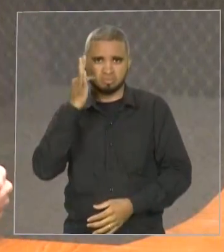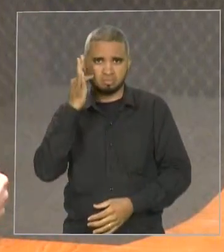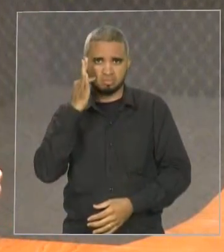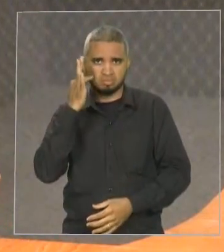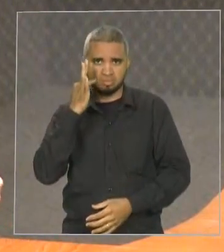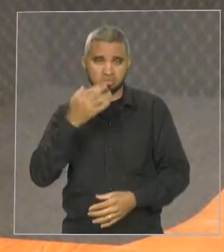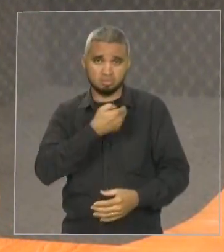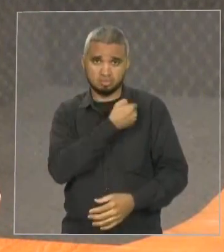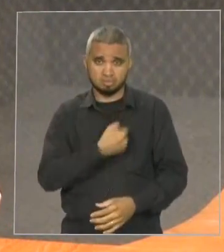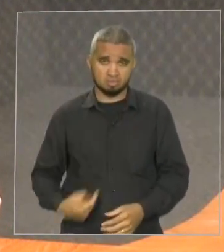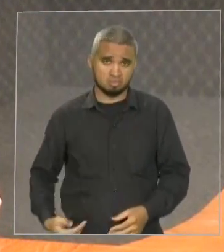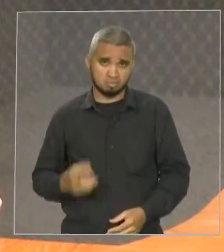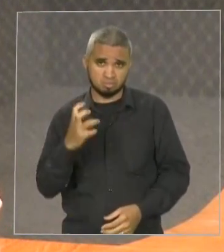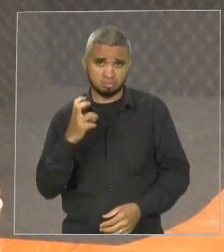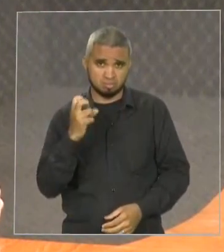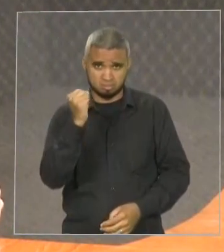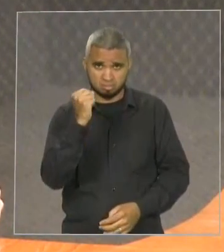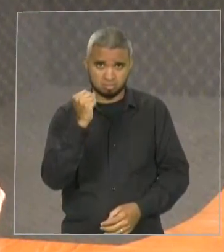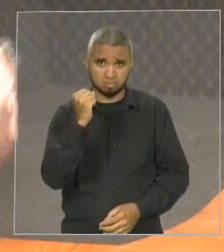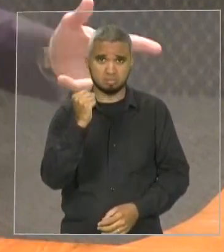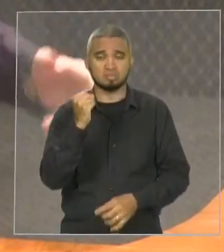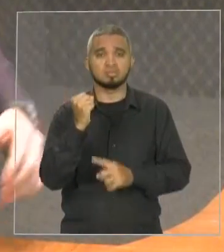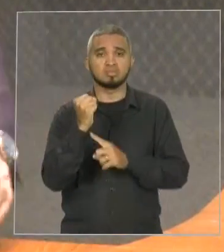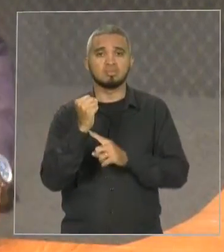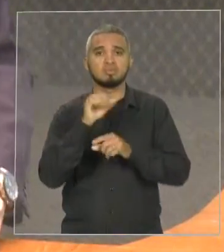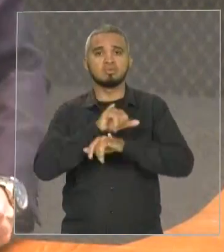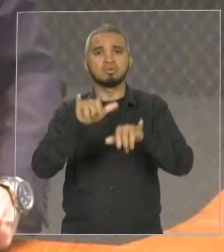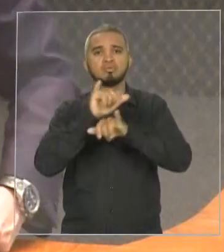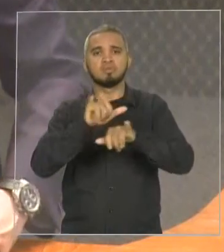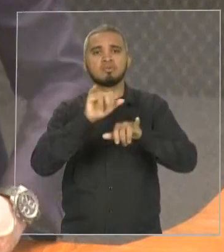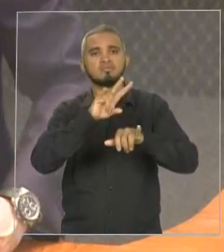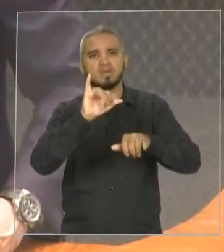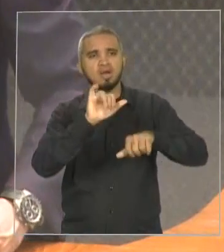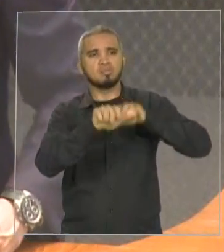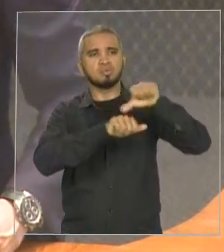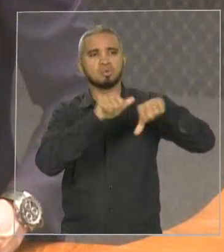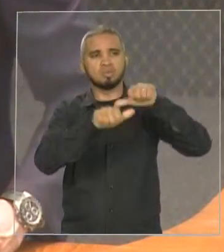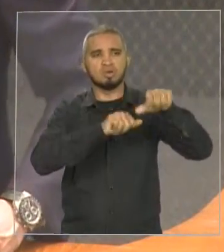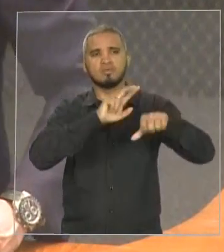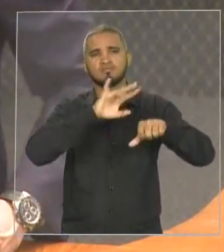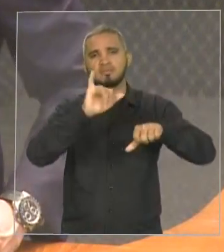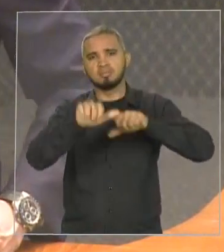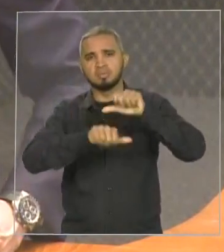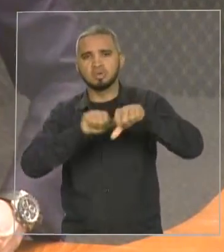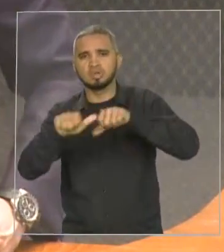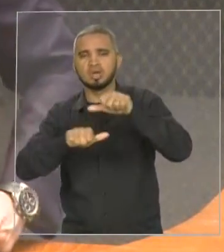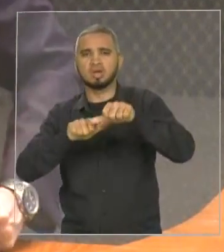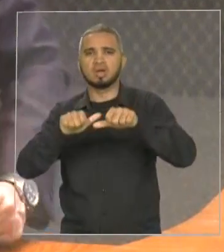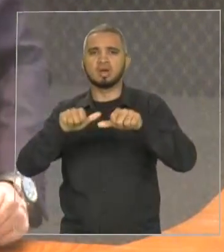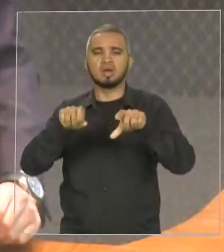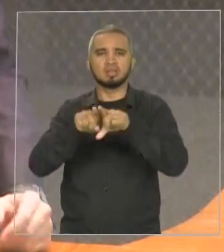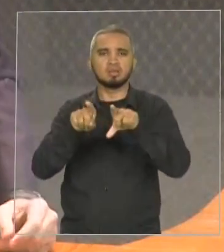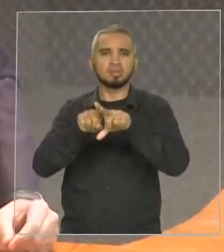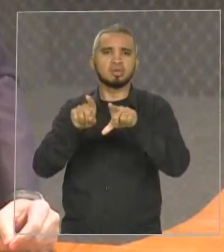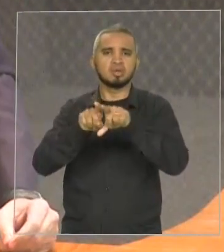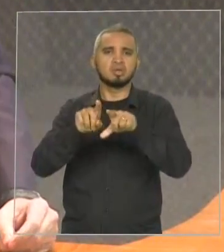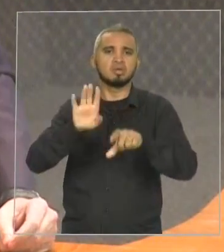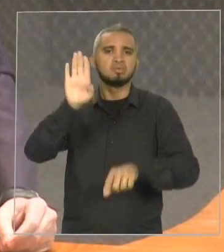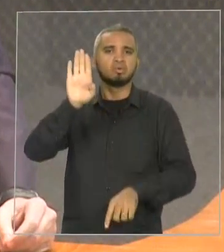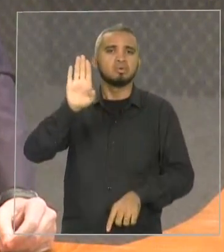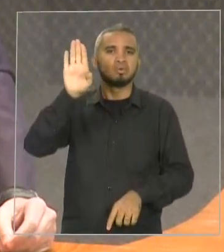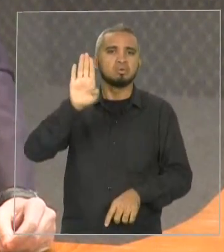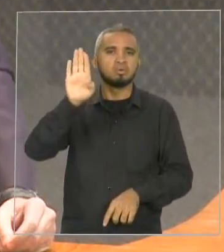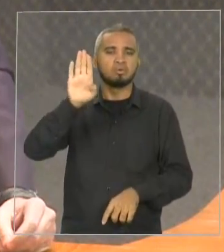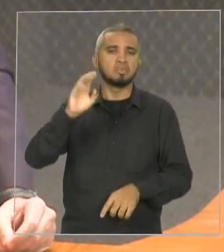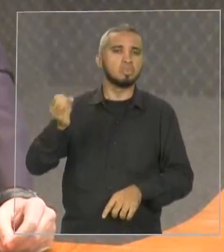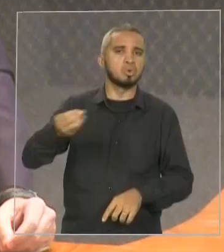pregou uma série de mudanças, que pregou uma série de um paradigma novo na política do Estado